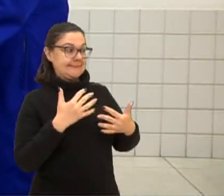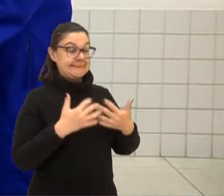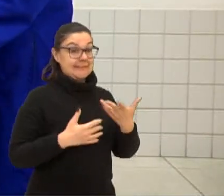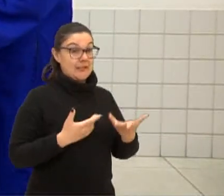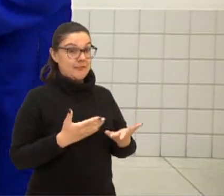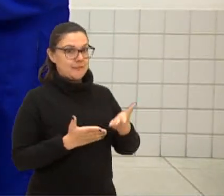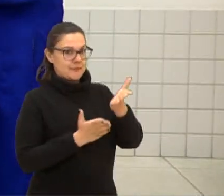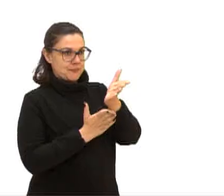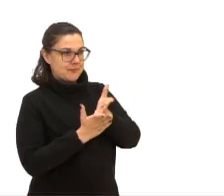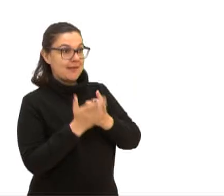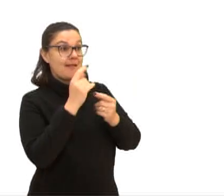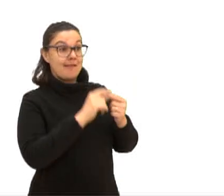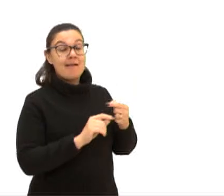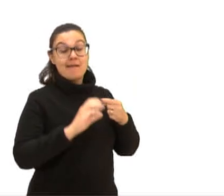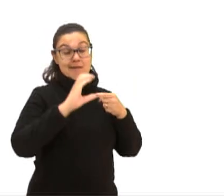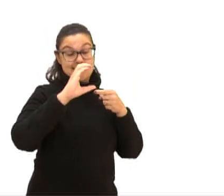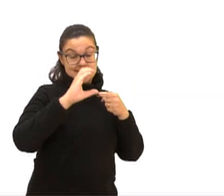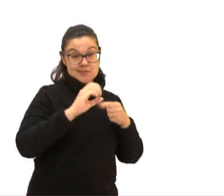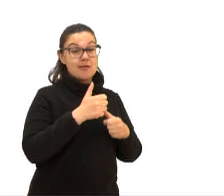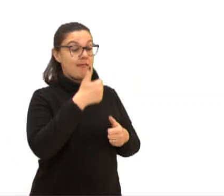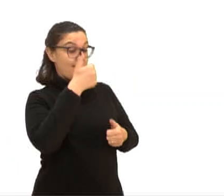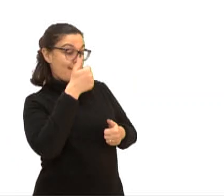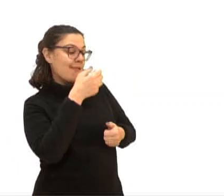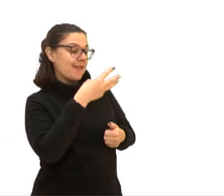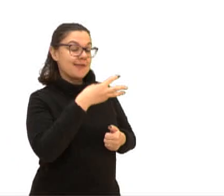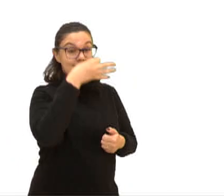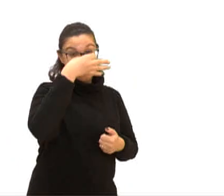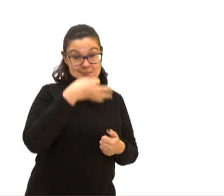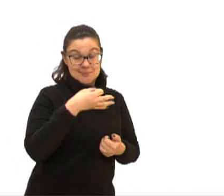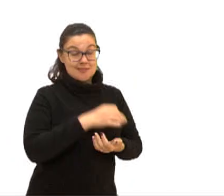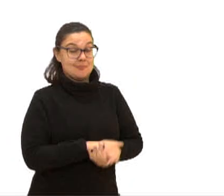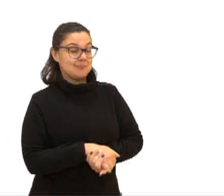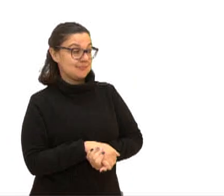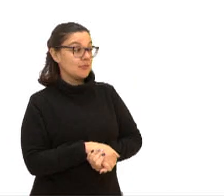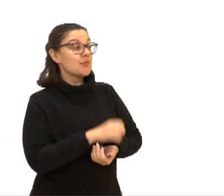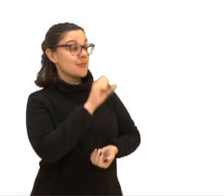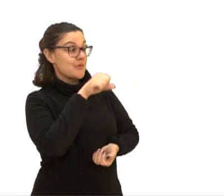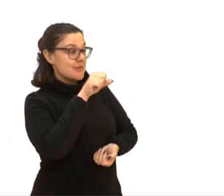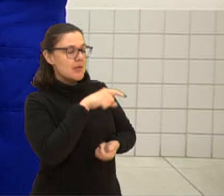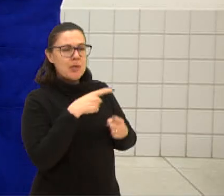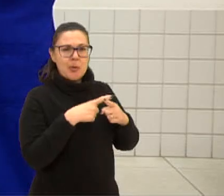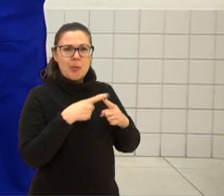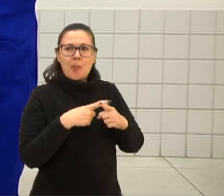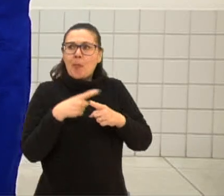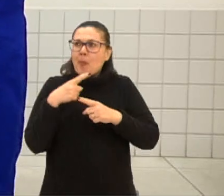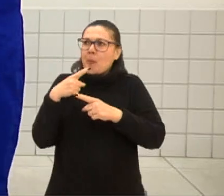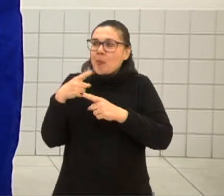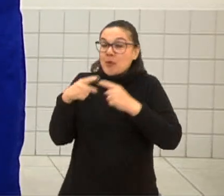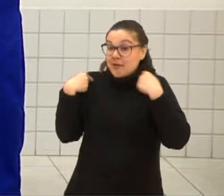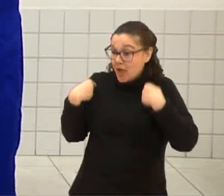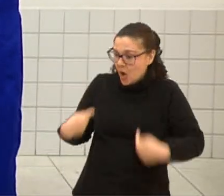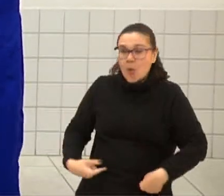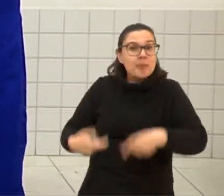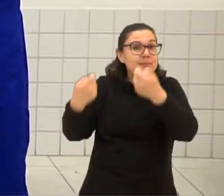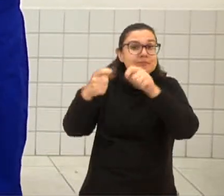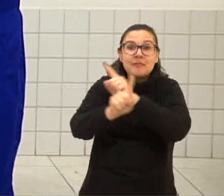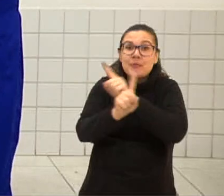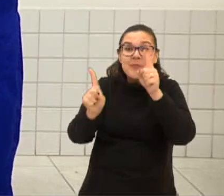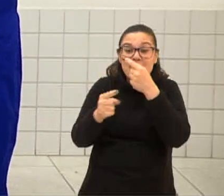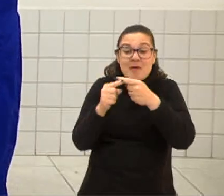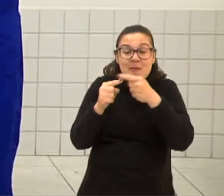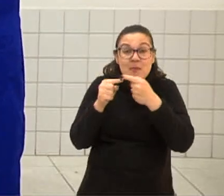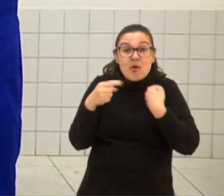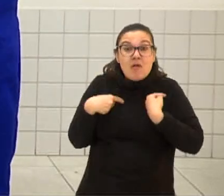né, gente? É a alternativa C. A 1 e a 3 estão corretas. Exatamente, porque o figurino não era necessário,